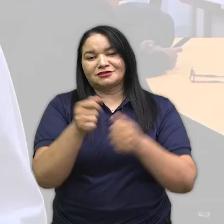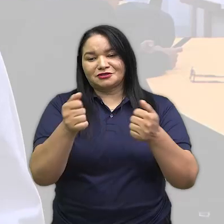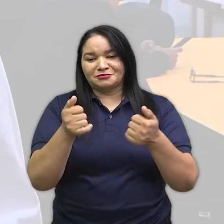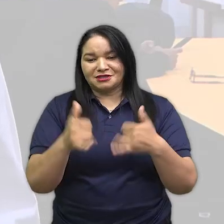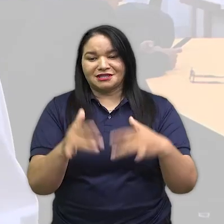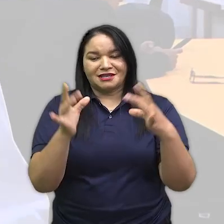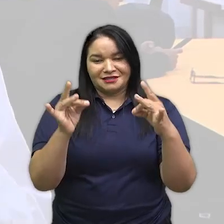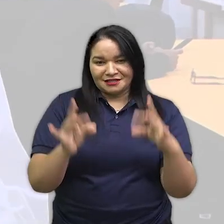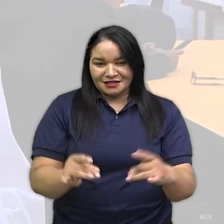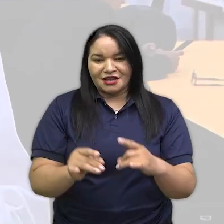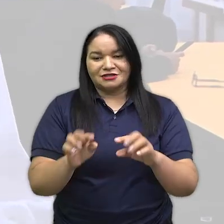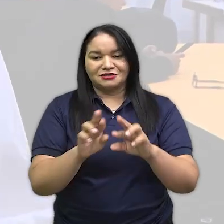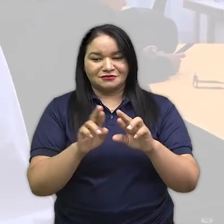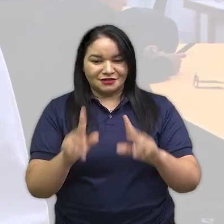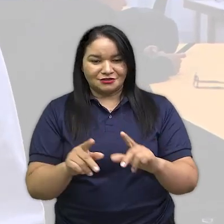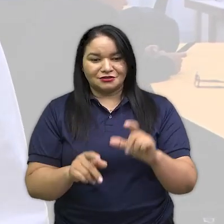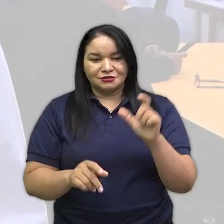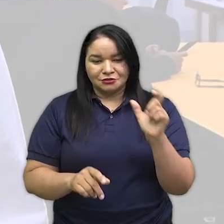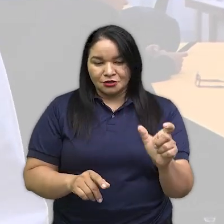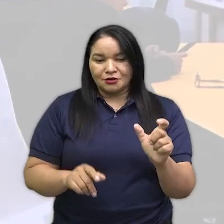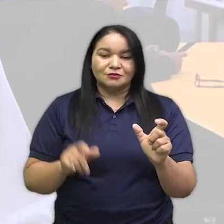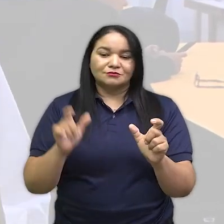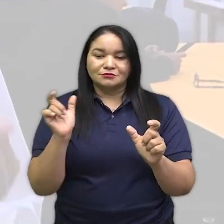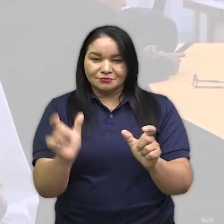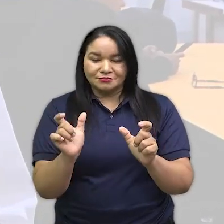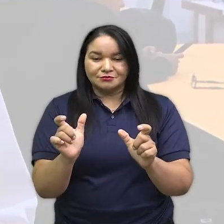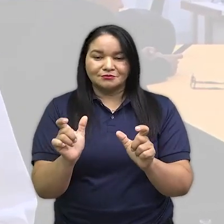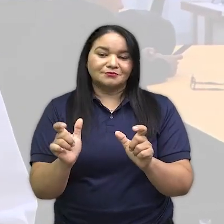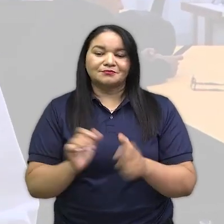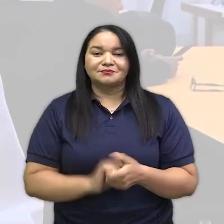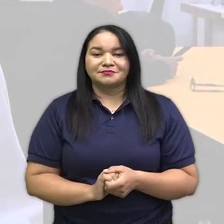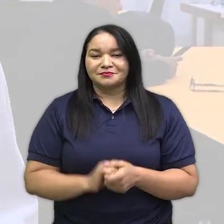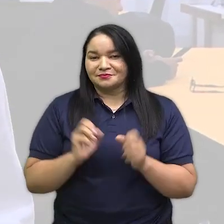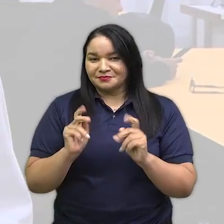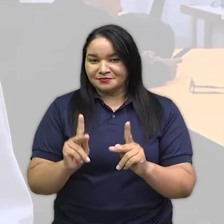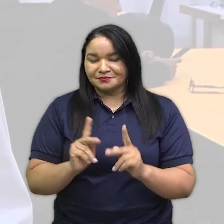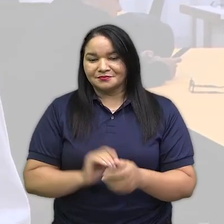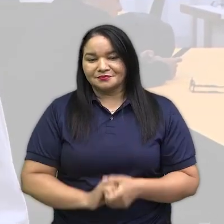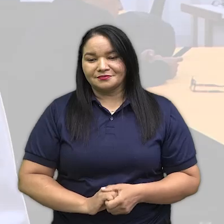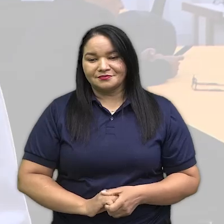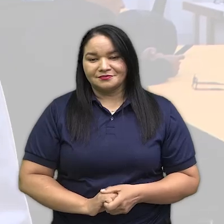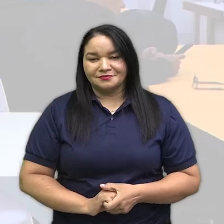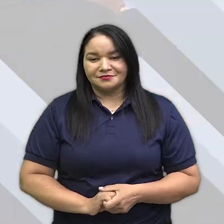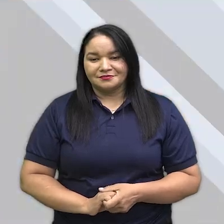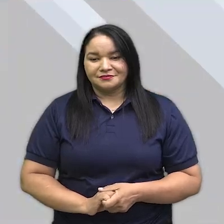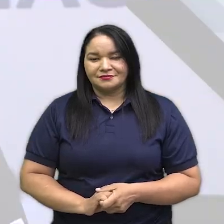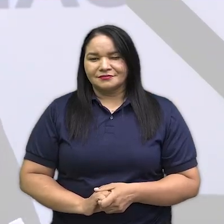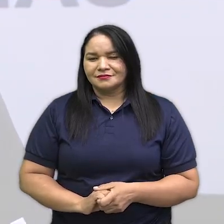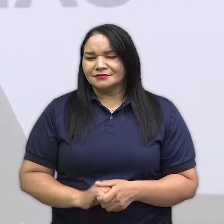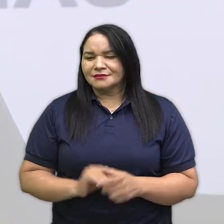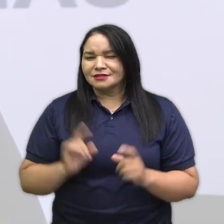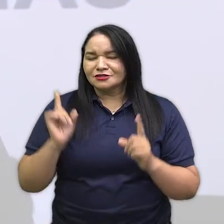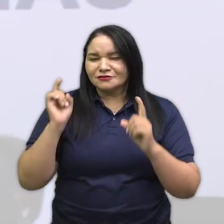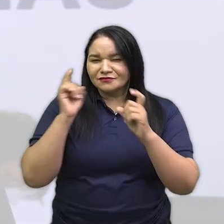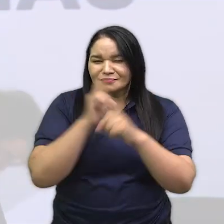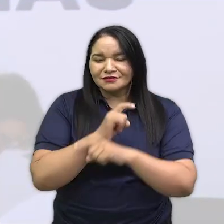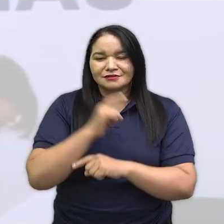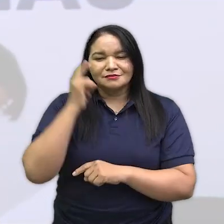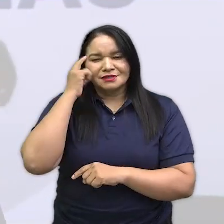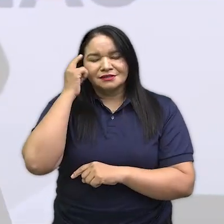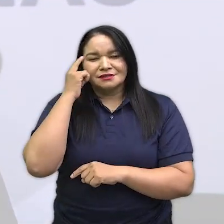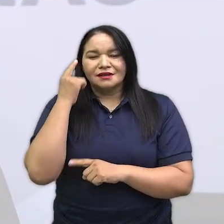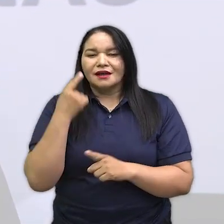você direitinho qual é a diferença entre geopolítica e geografia política. É